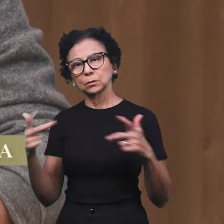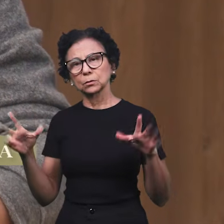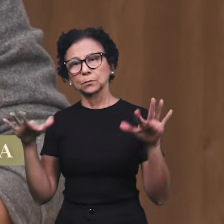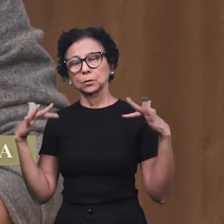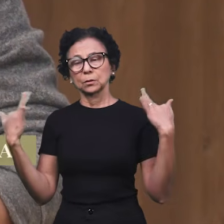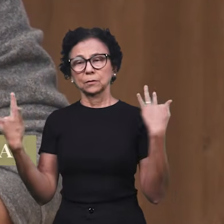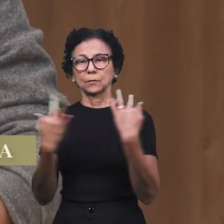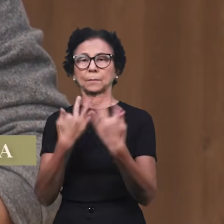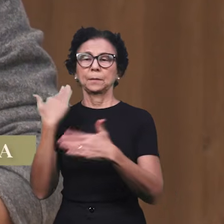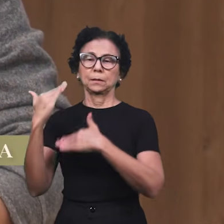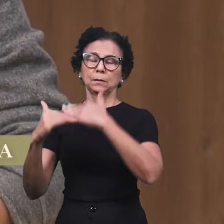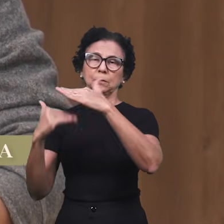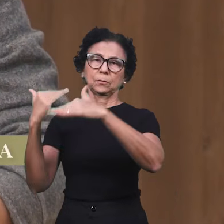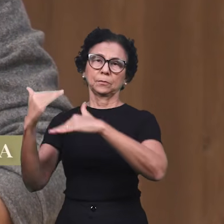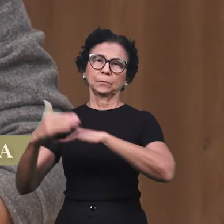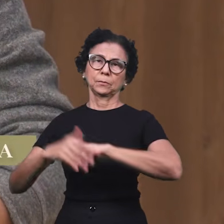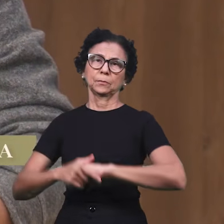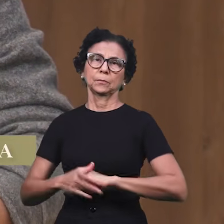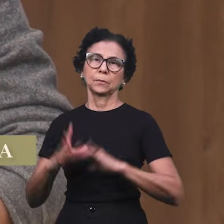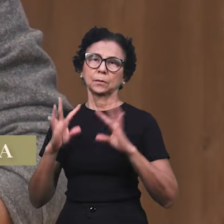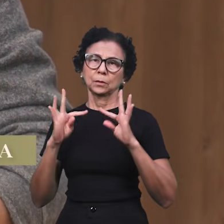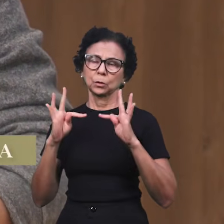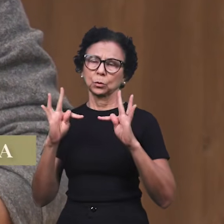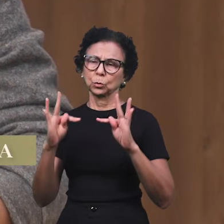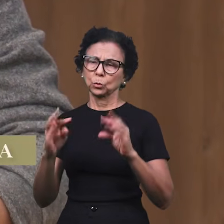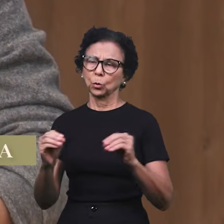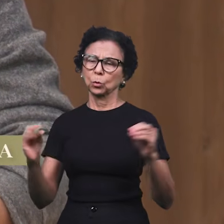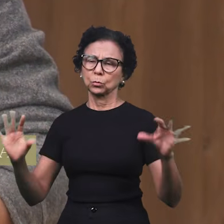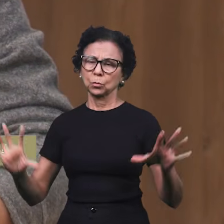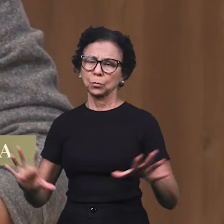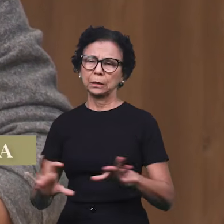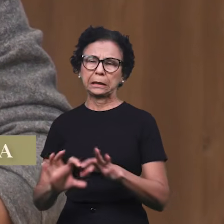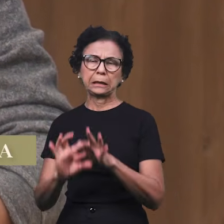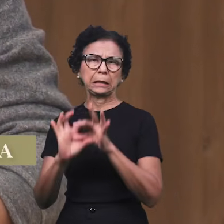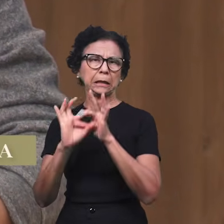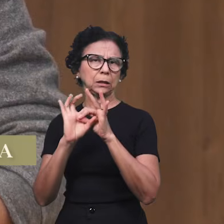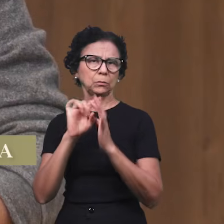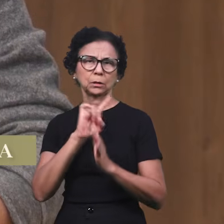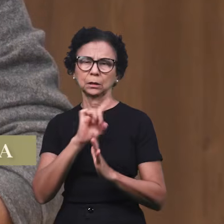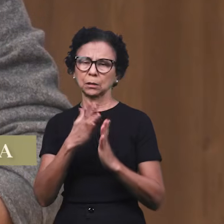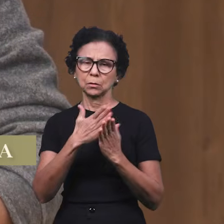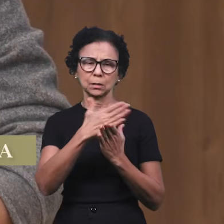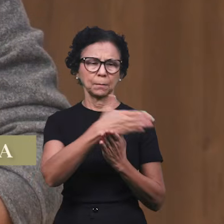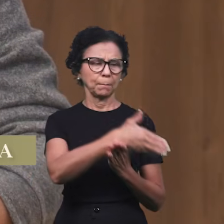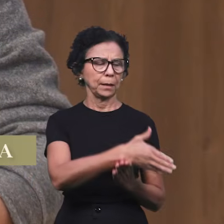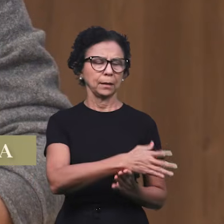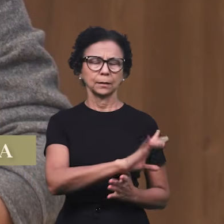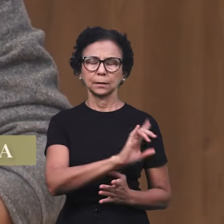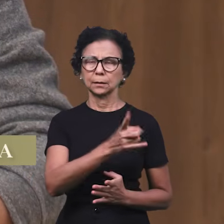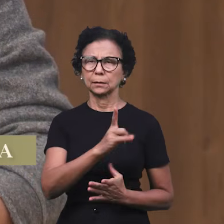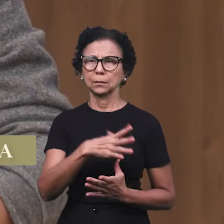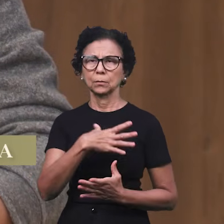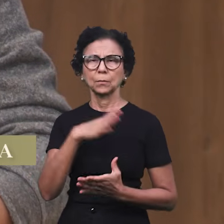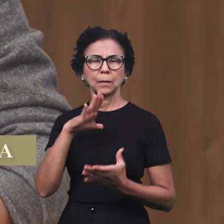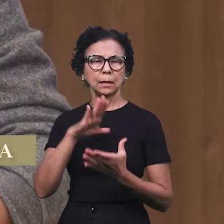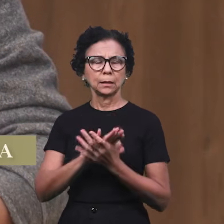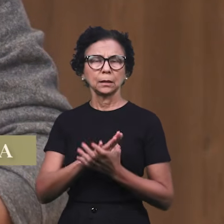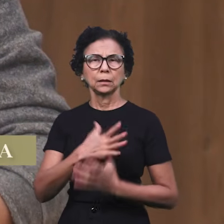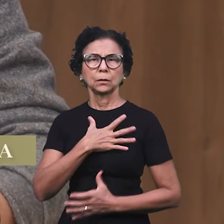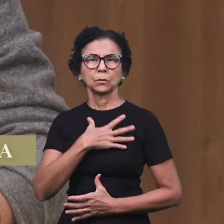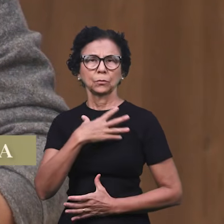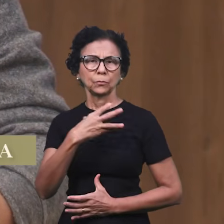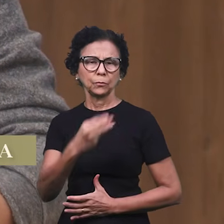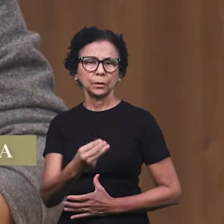sejam edificados, para que ninguém se perca, nem um Glória a marido, Jesus. nem um filho, nem um membro da família, porque isso o Senhor